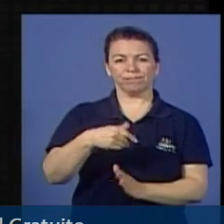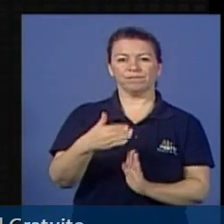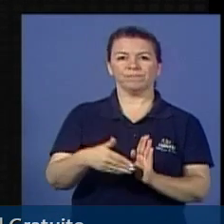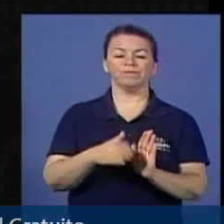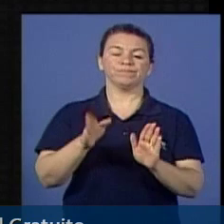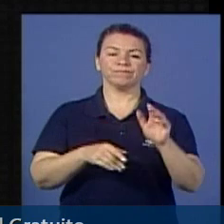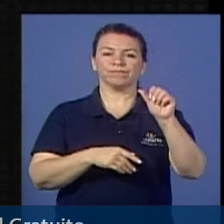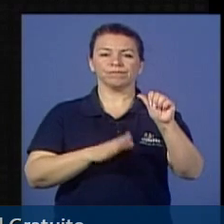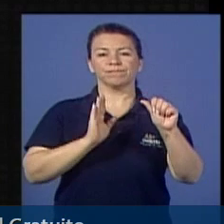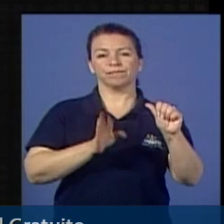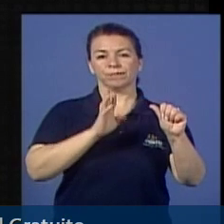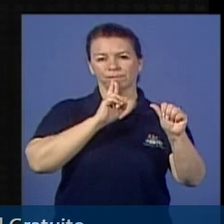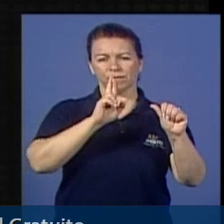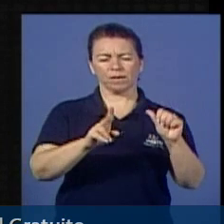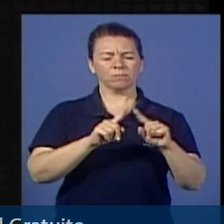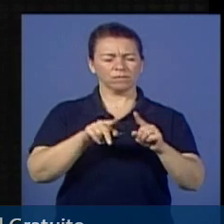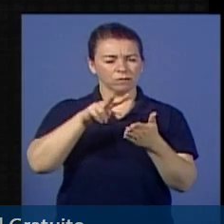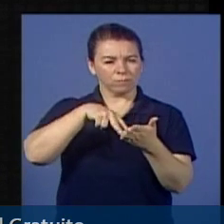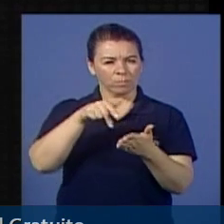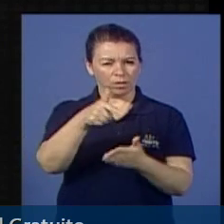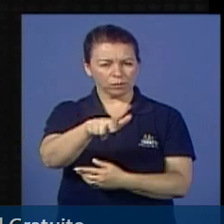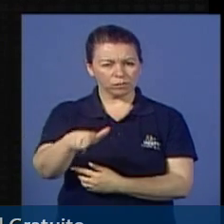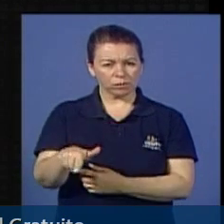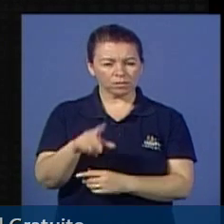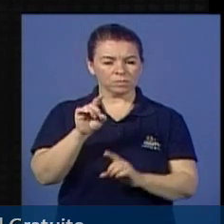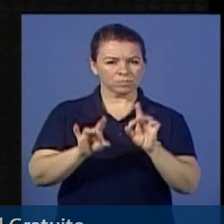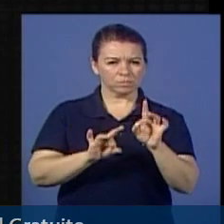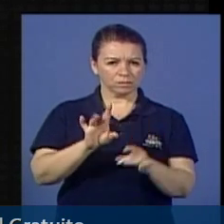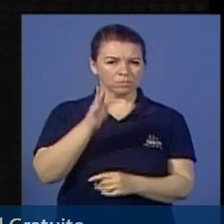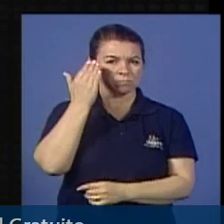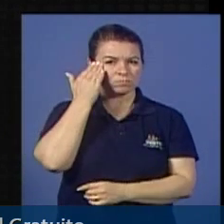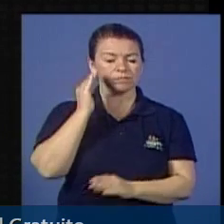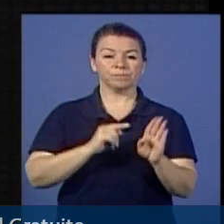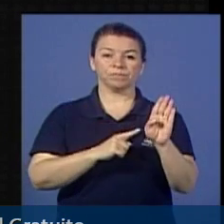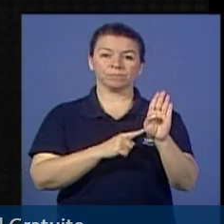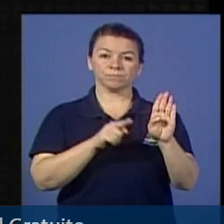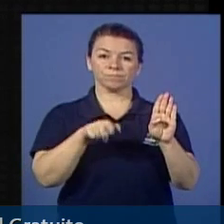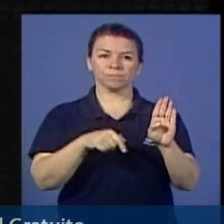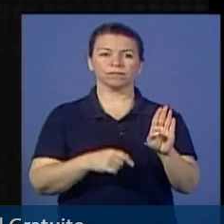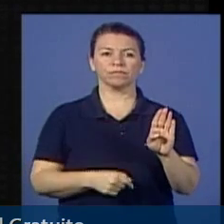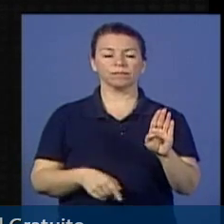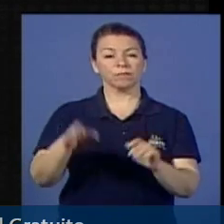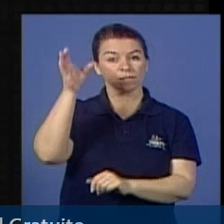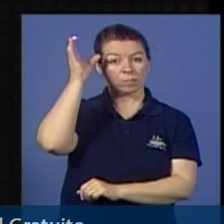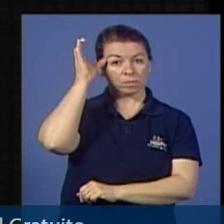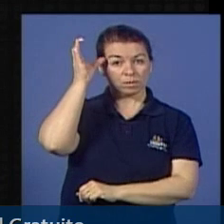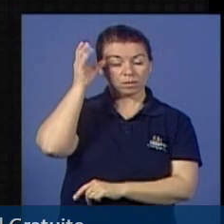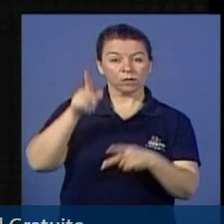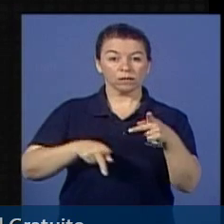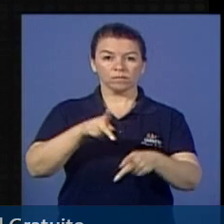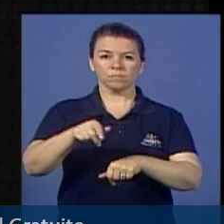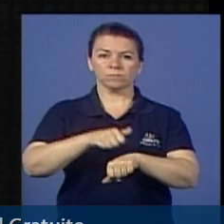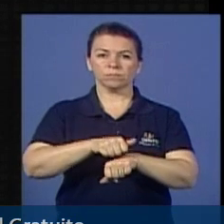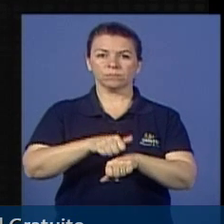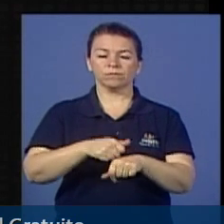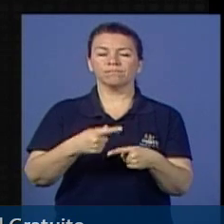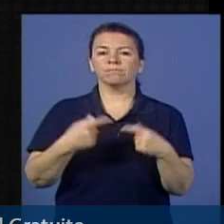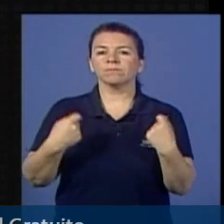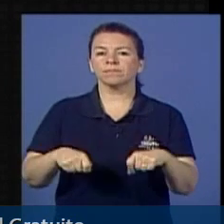você já tem a resposta. Mas vamos dar uma lida nas outras, só para descargo de consciência. B. A consciência da população pobre sobre a